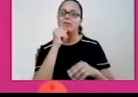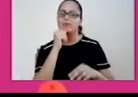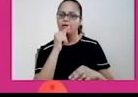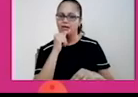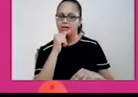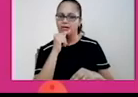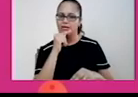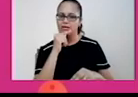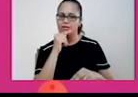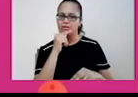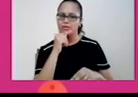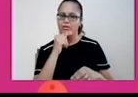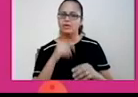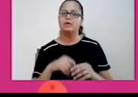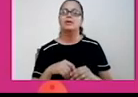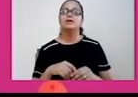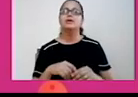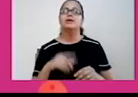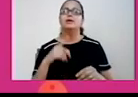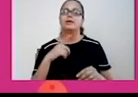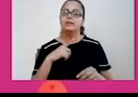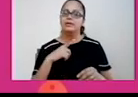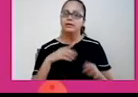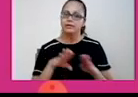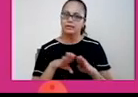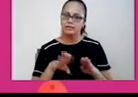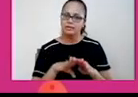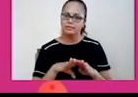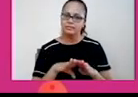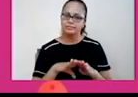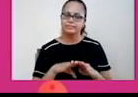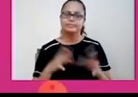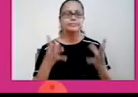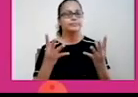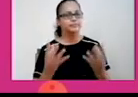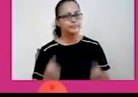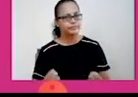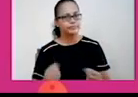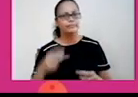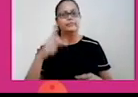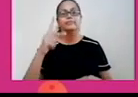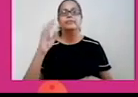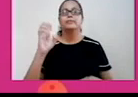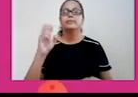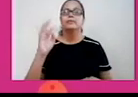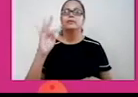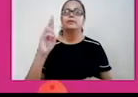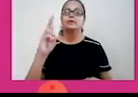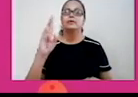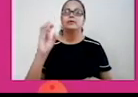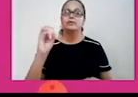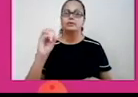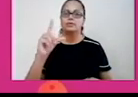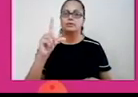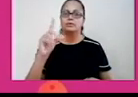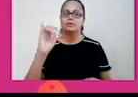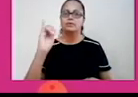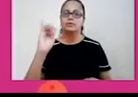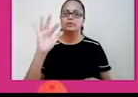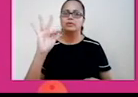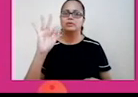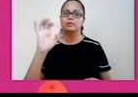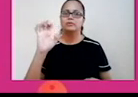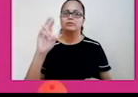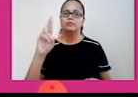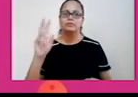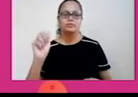nós temos no subsolo dessa região reservas petrolíferas, certo? No norte e no nordeste contorna o deserto